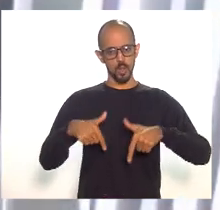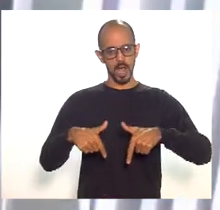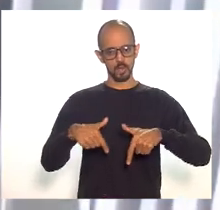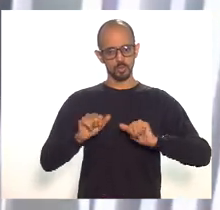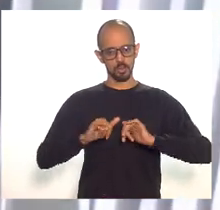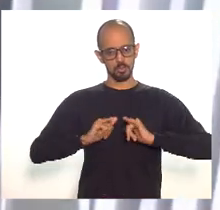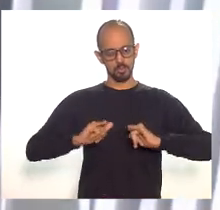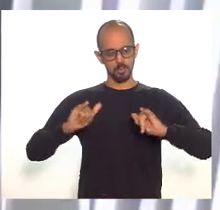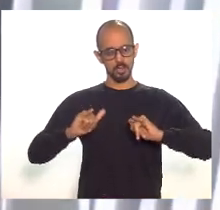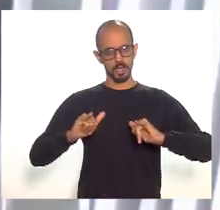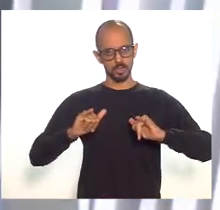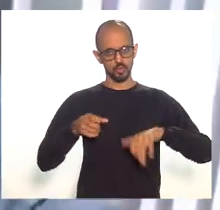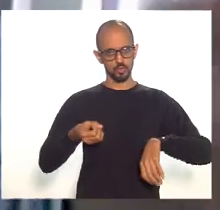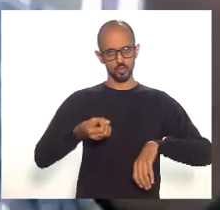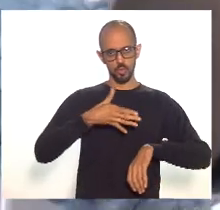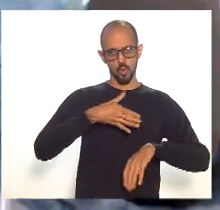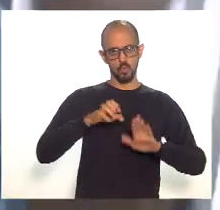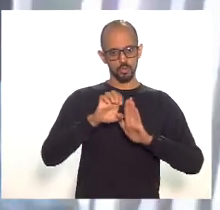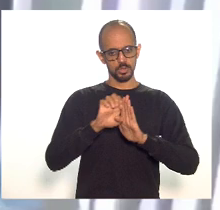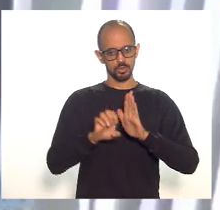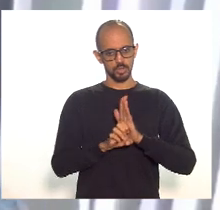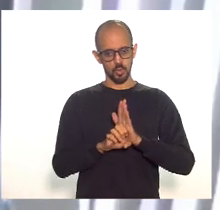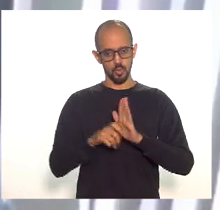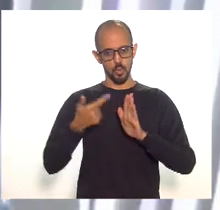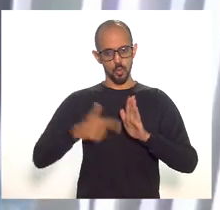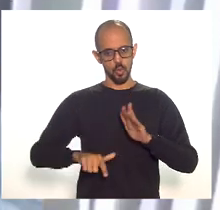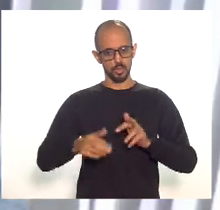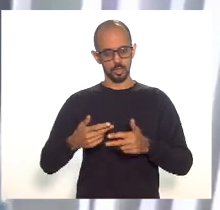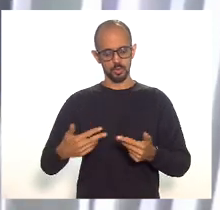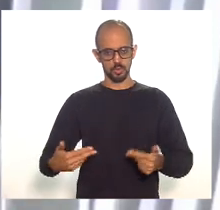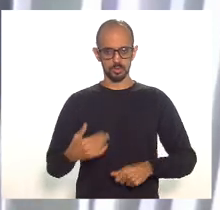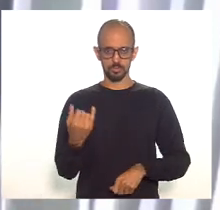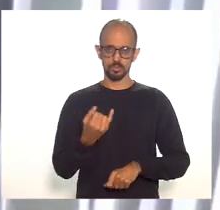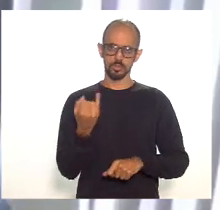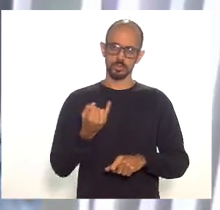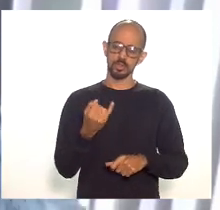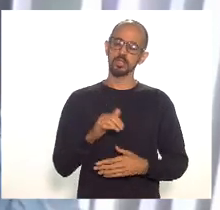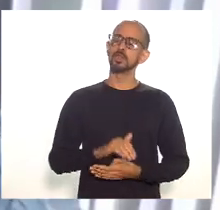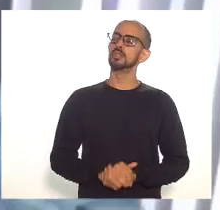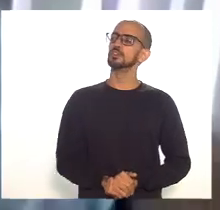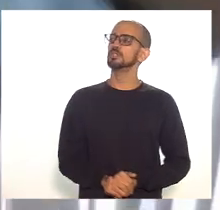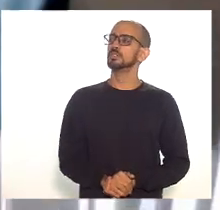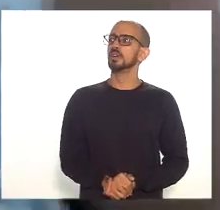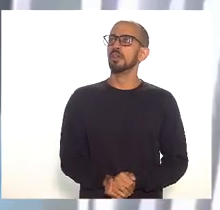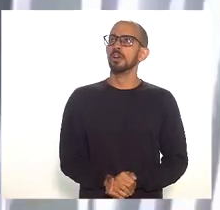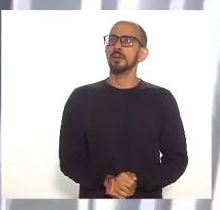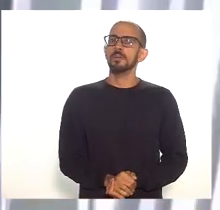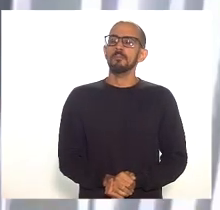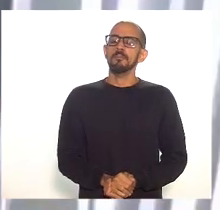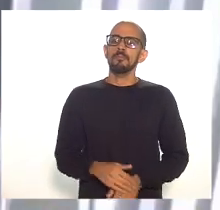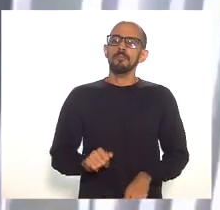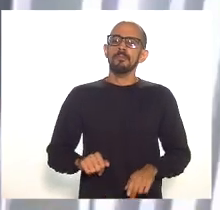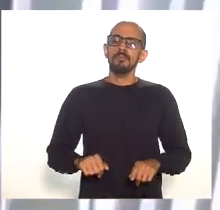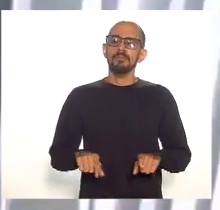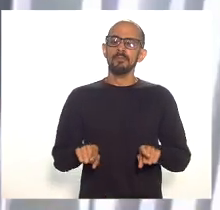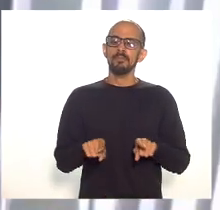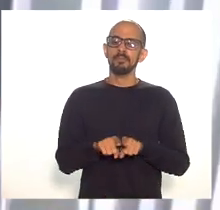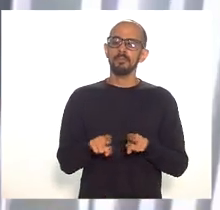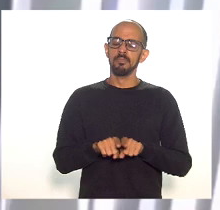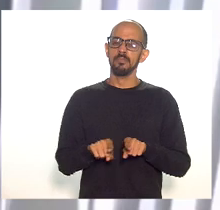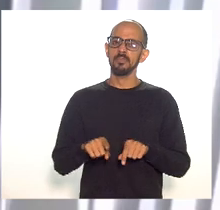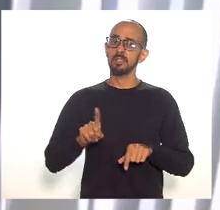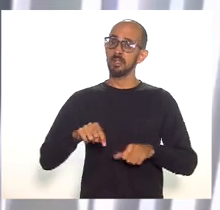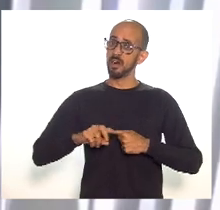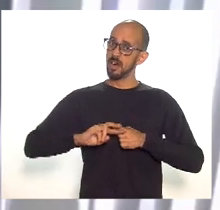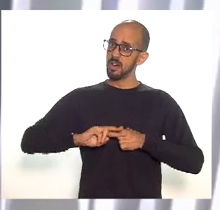publicação de um novo edital. E outro apontamento que quero fazer, e aí ele reverbera o